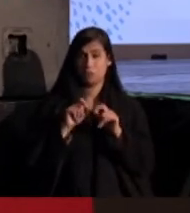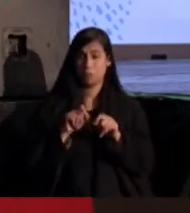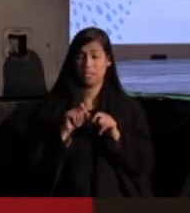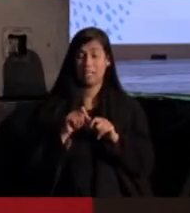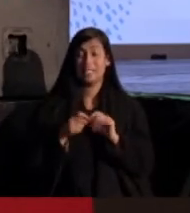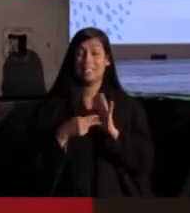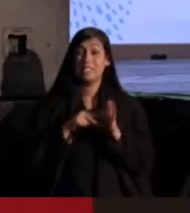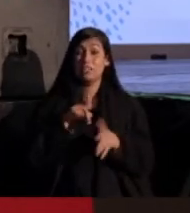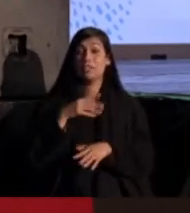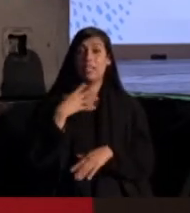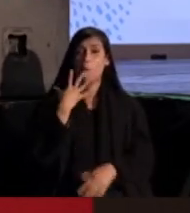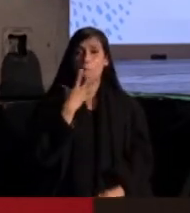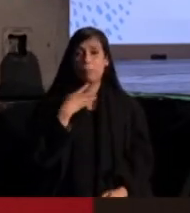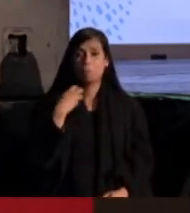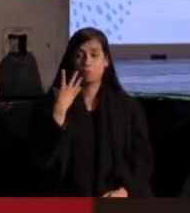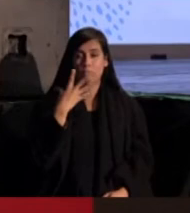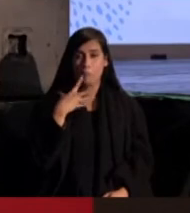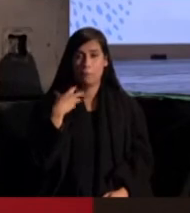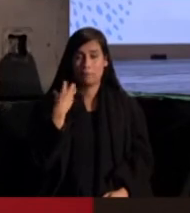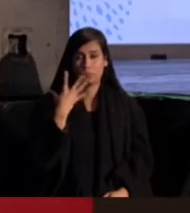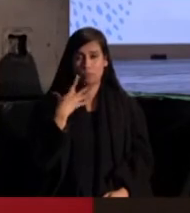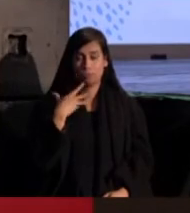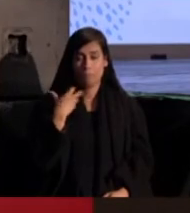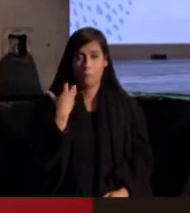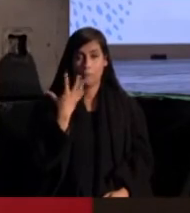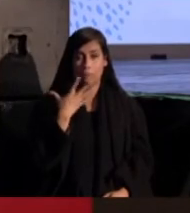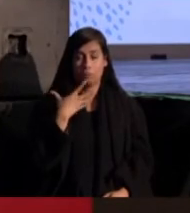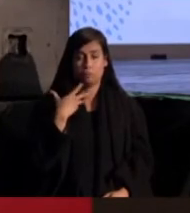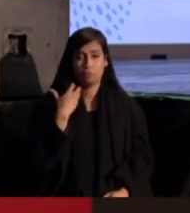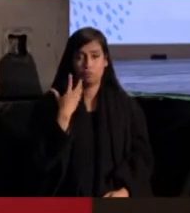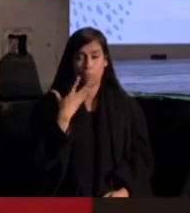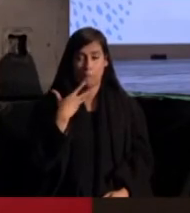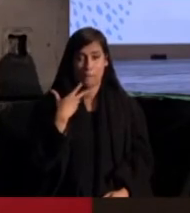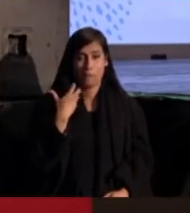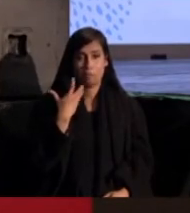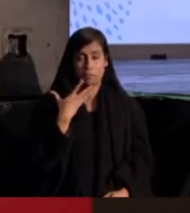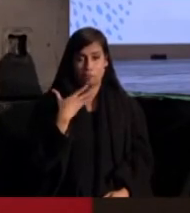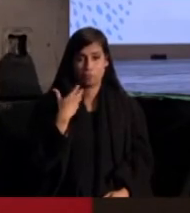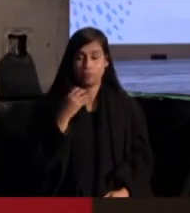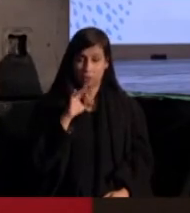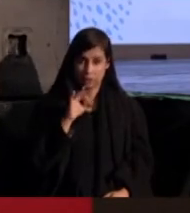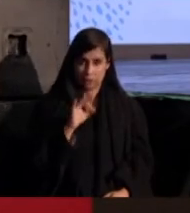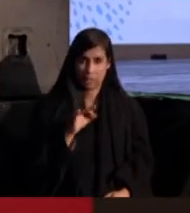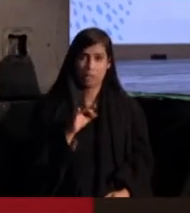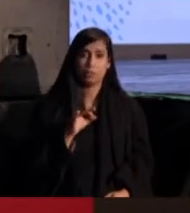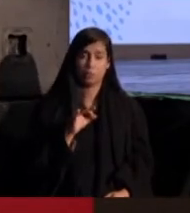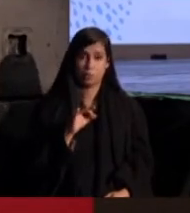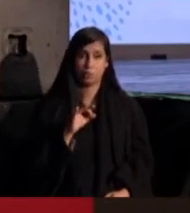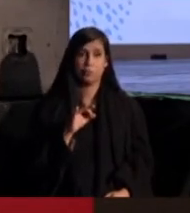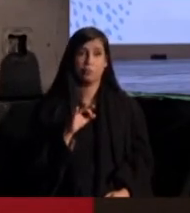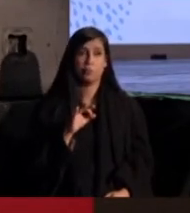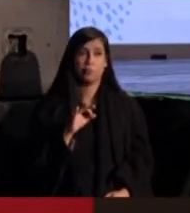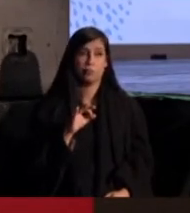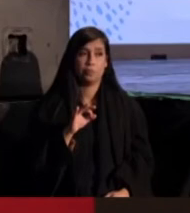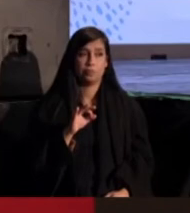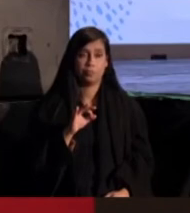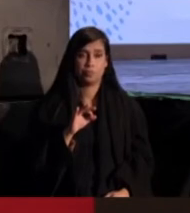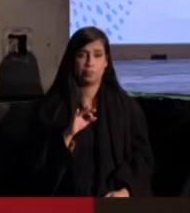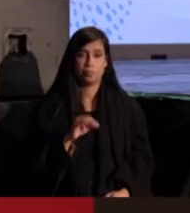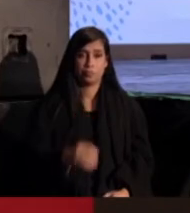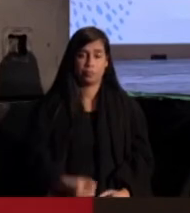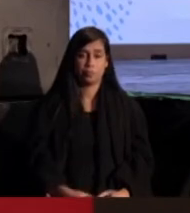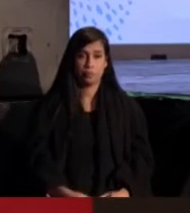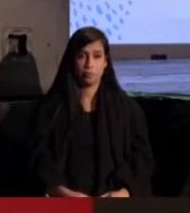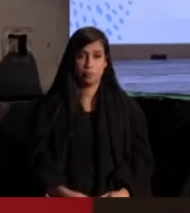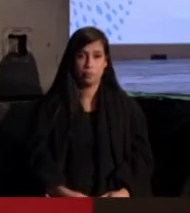mas é mais do que ato mastigatório, né? Esta manducação significa... É a palavra ou o termo